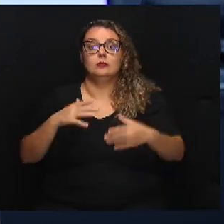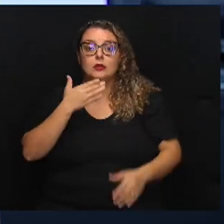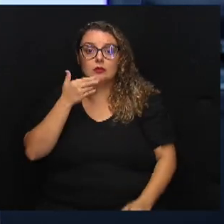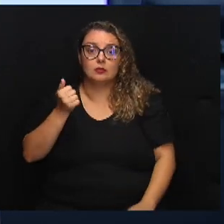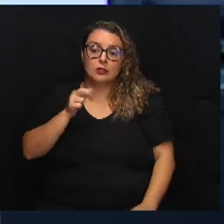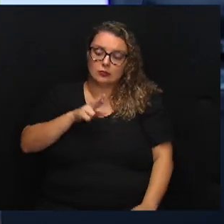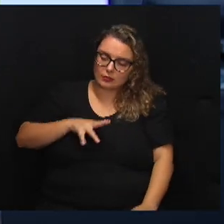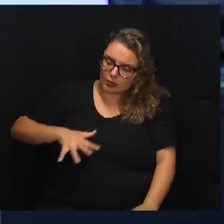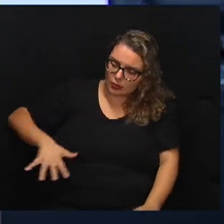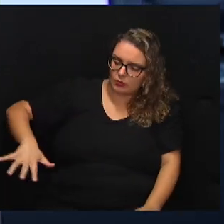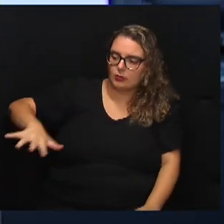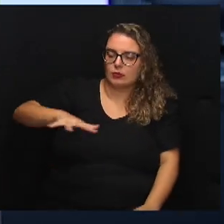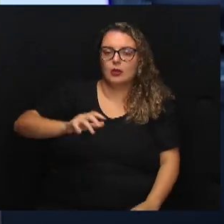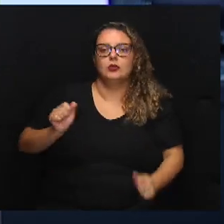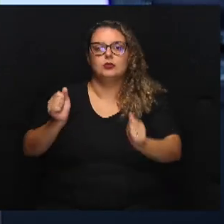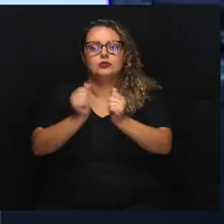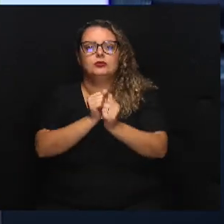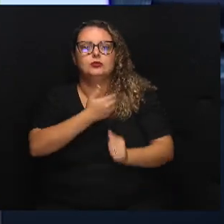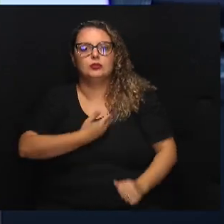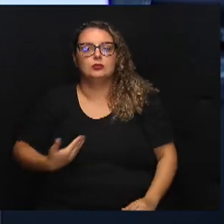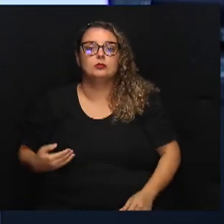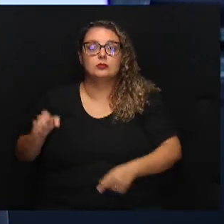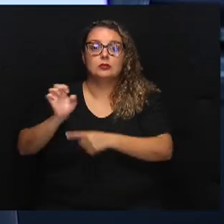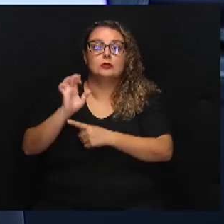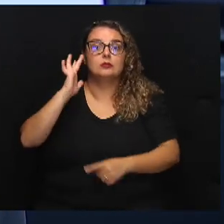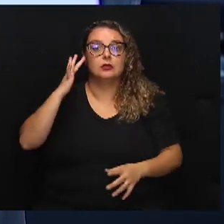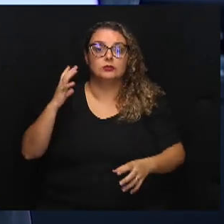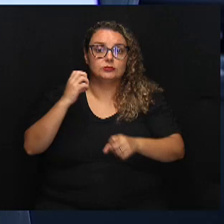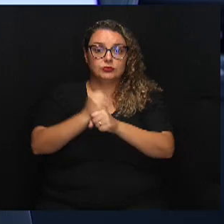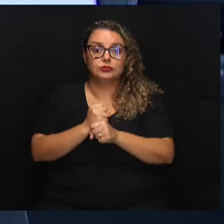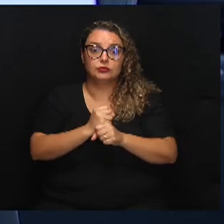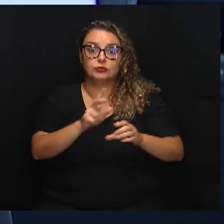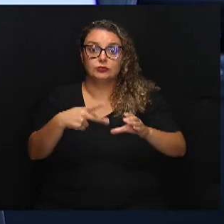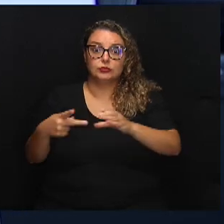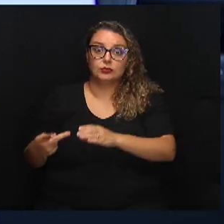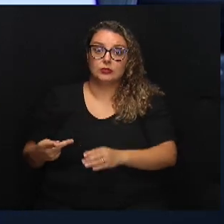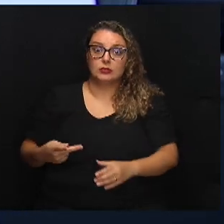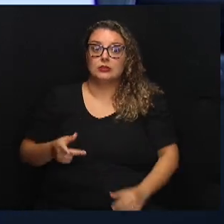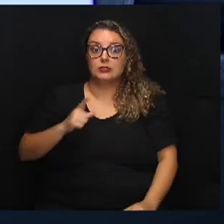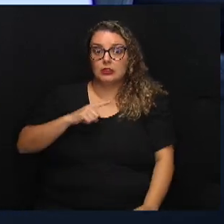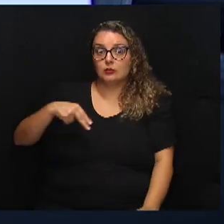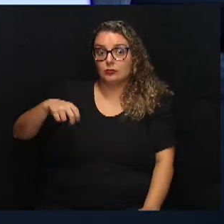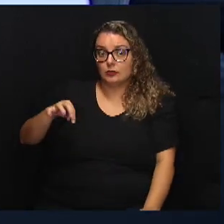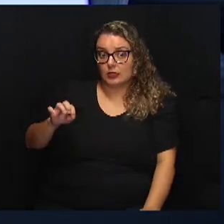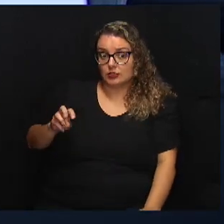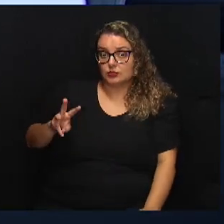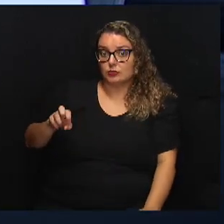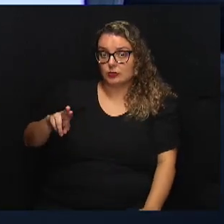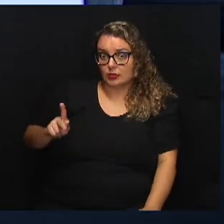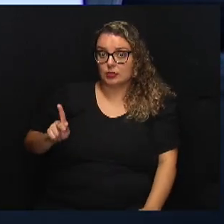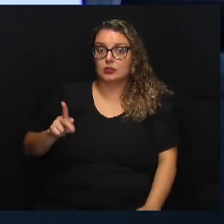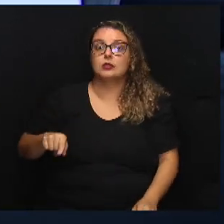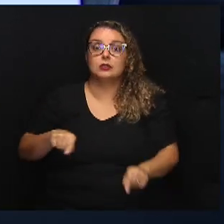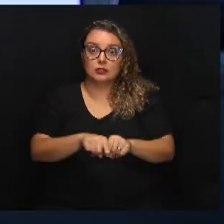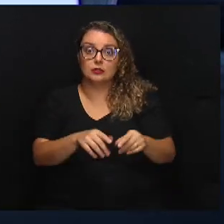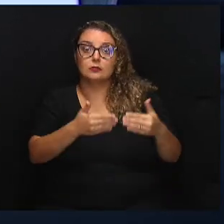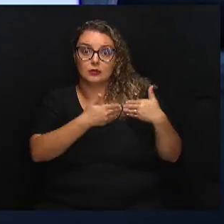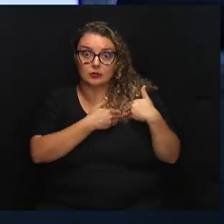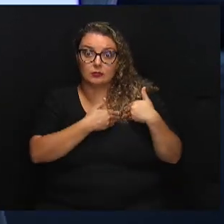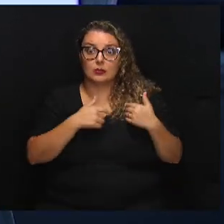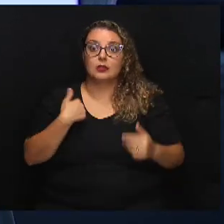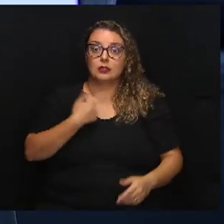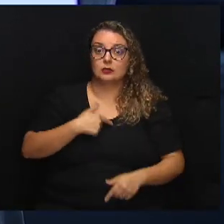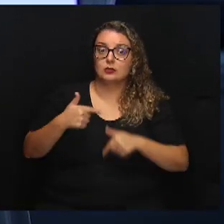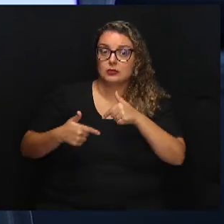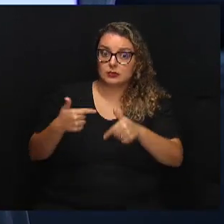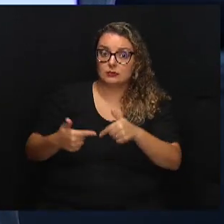região junto ao governo do estado. Eu acho que essa junção das câmaras traz um network e, acima disso, também uma responsabilidade para que a gente possa